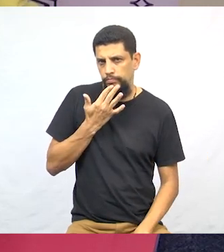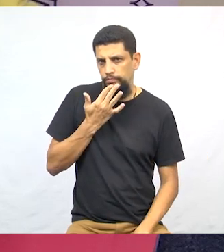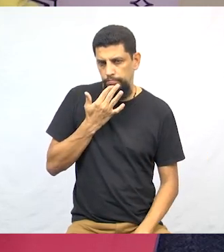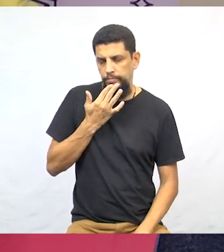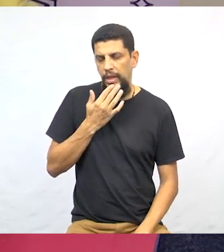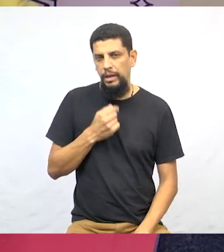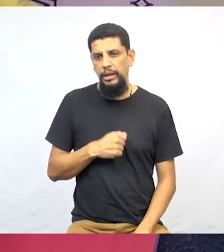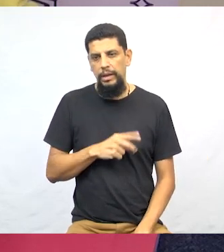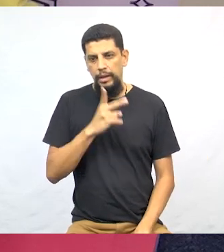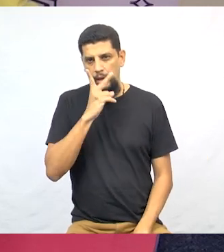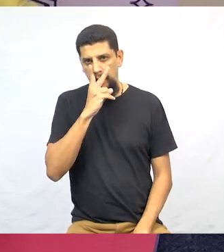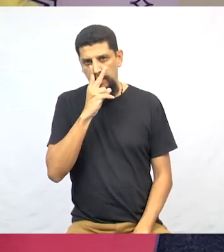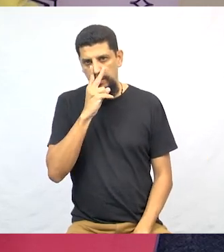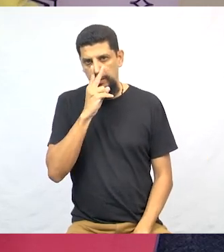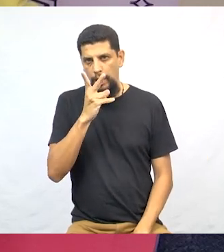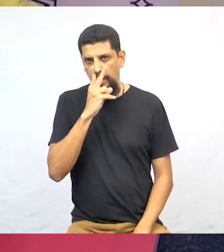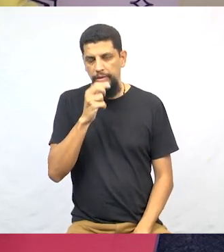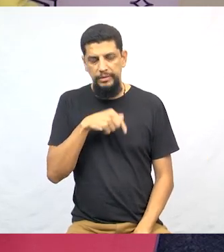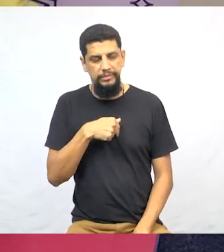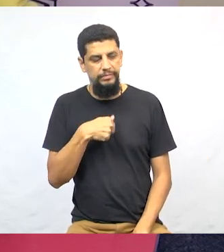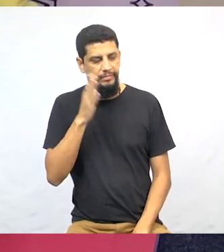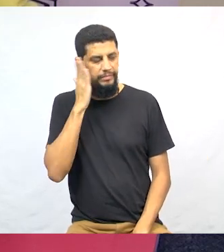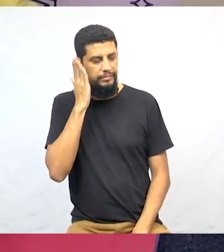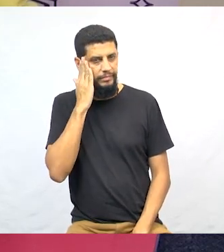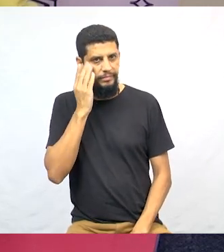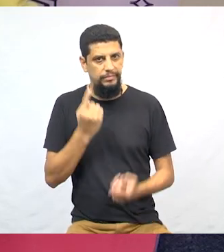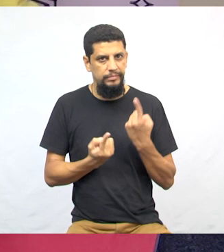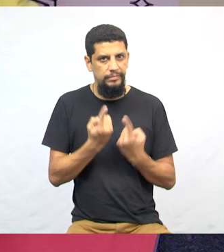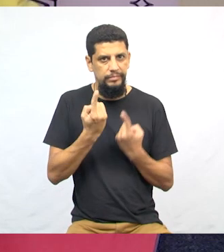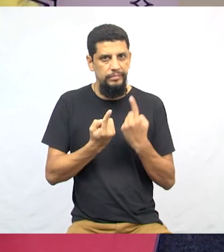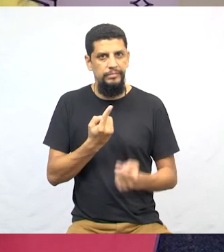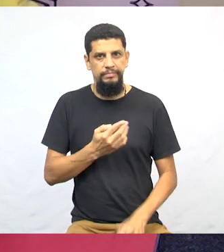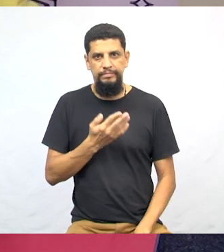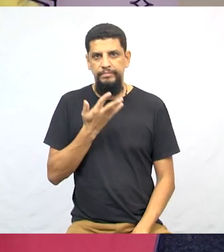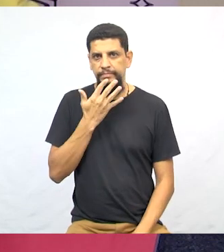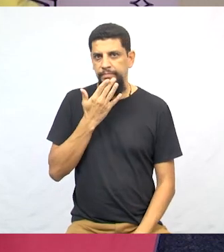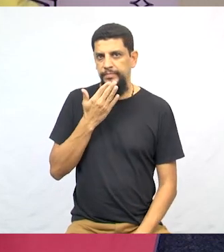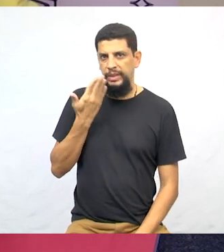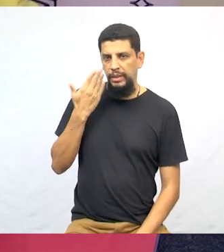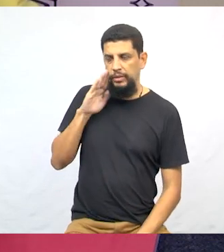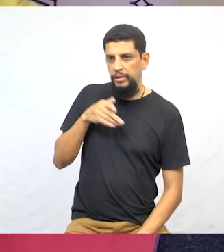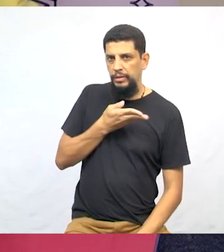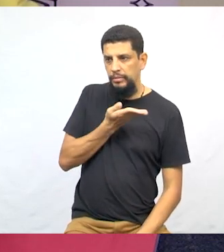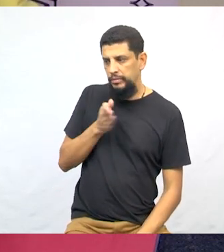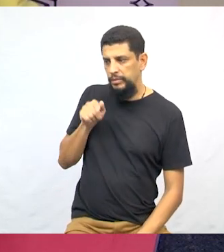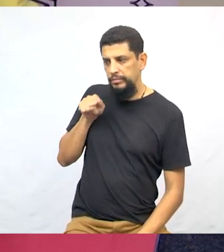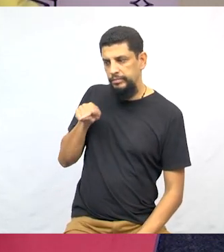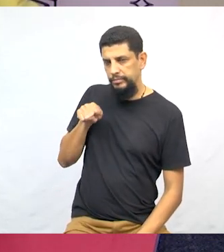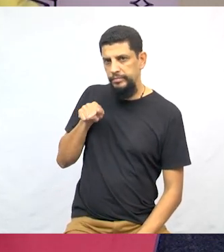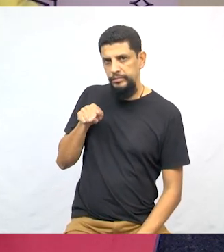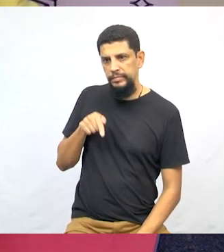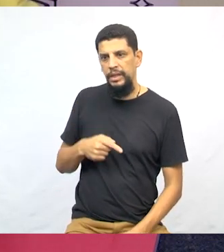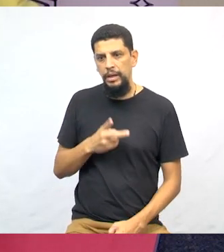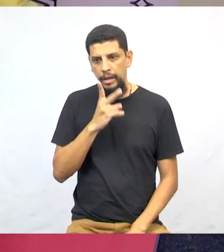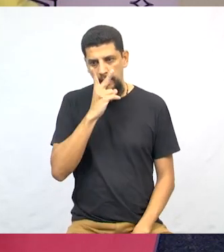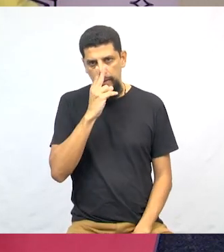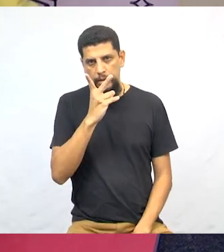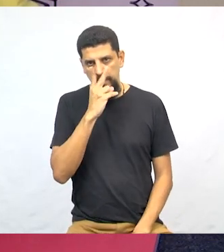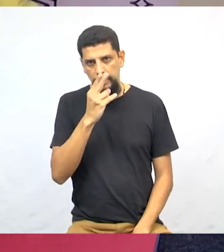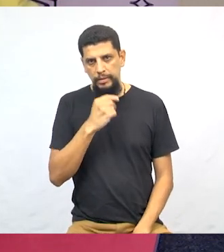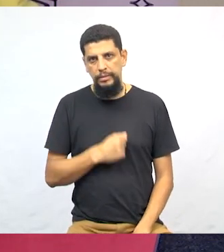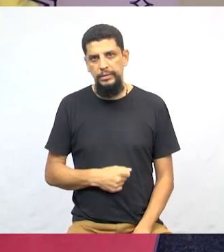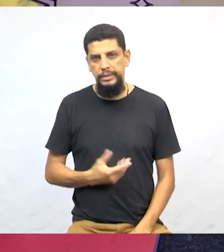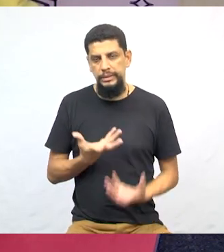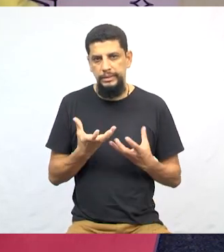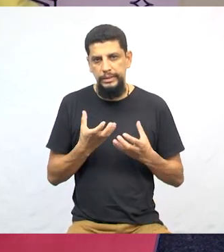sei. Eu vou escolher minha cor preferida. Qual será que é? Azul. E você, professora Márcia? Ah, eu